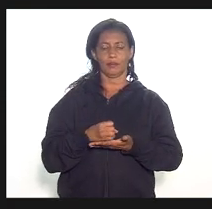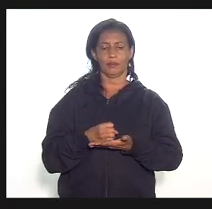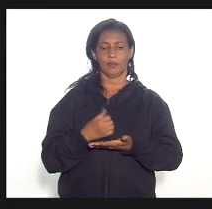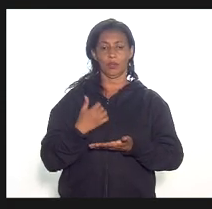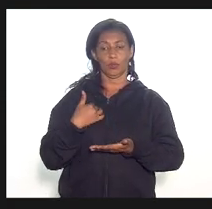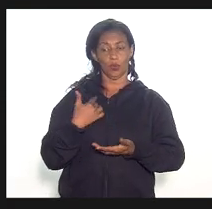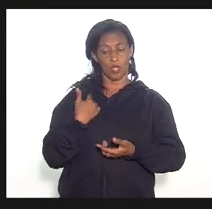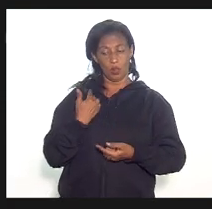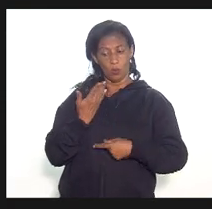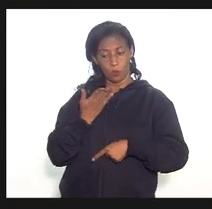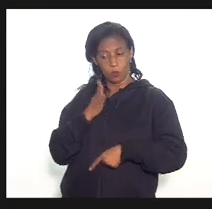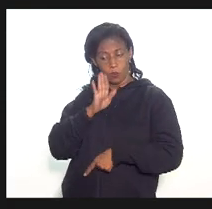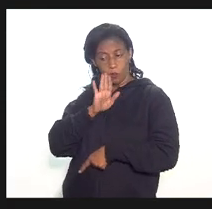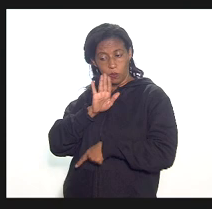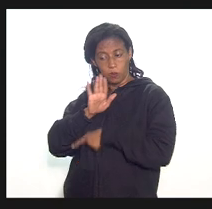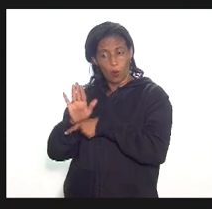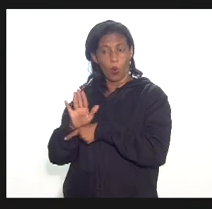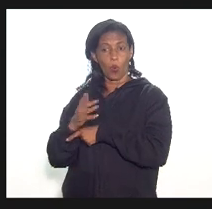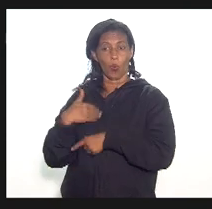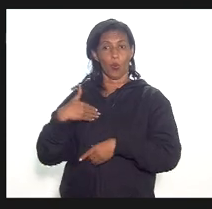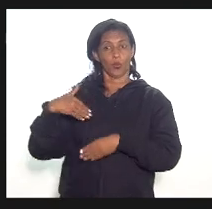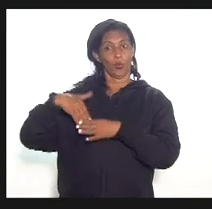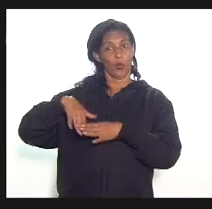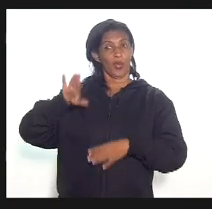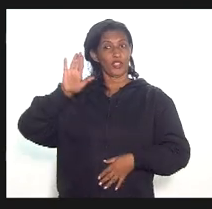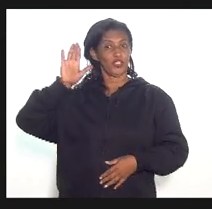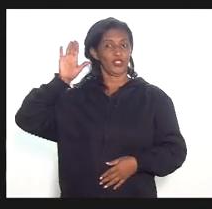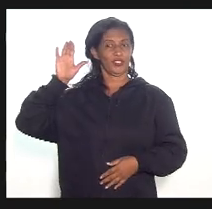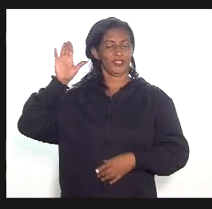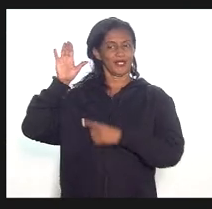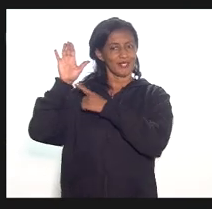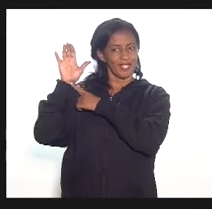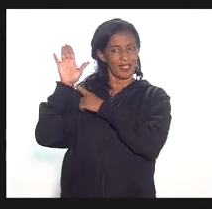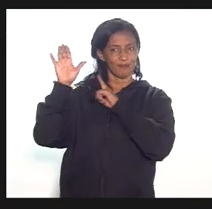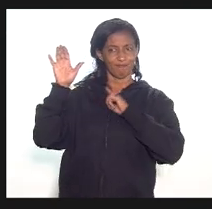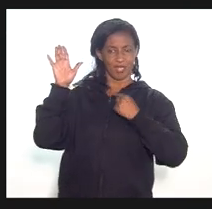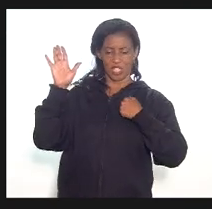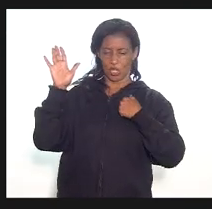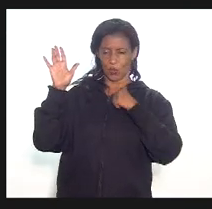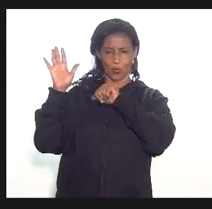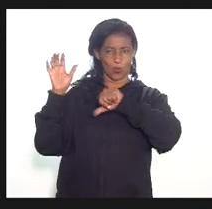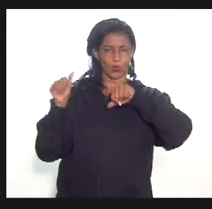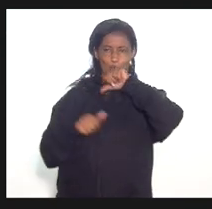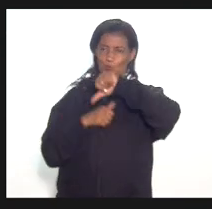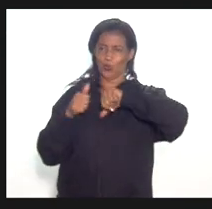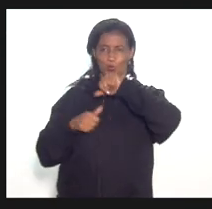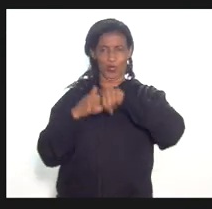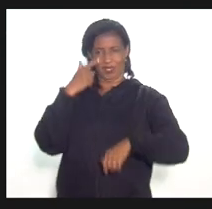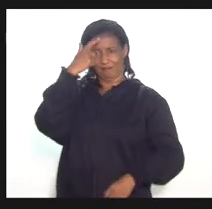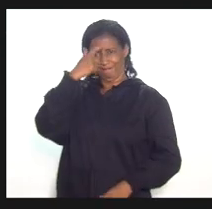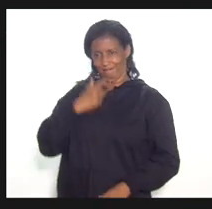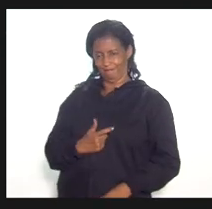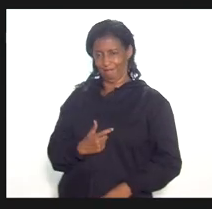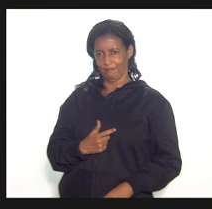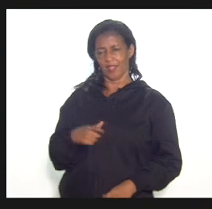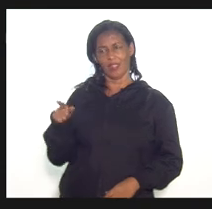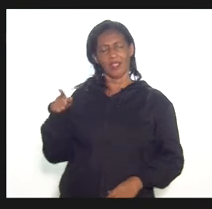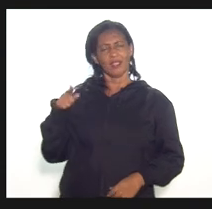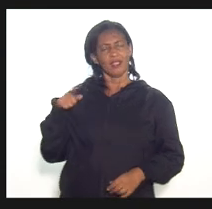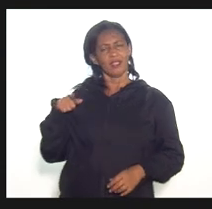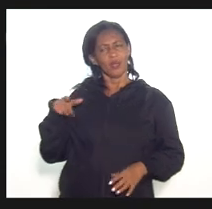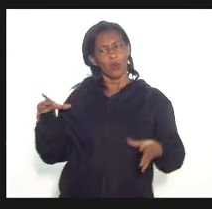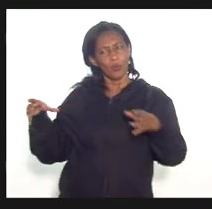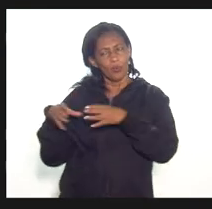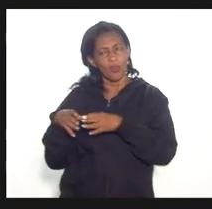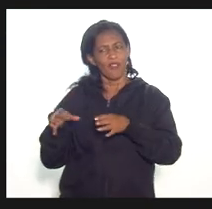defendi quando eu fui candidato e eu não posso mudar a minha postura eles colocam um projeto aqui